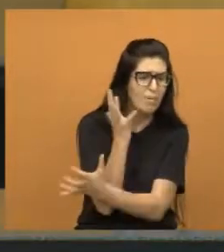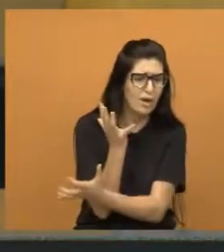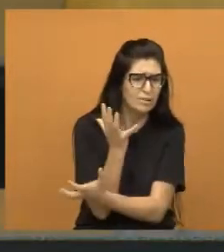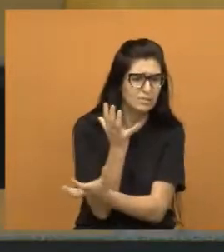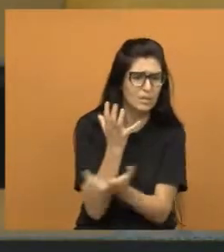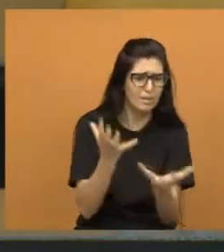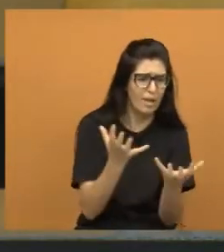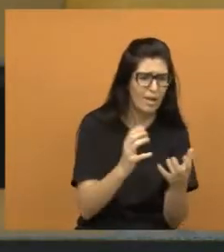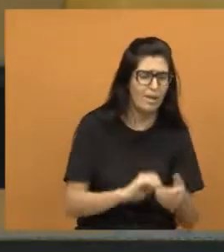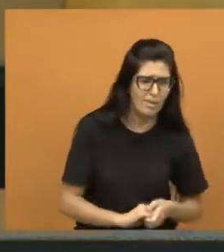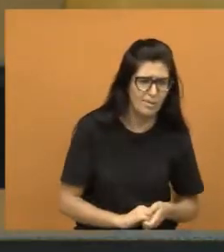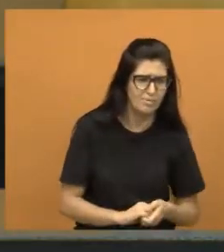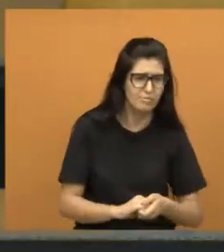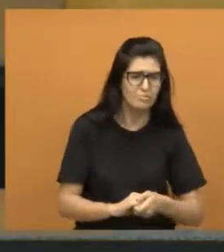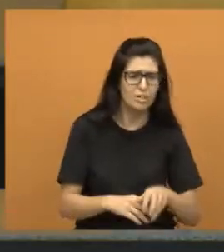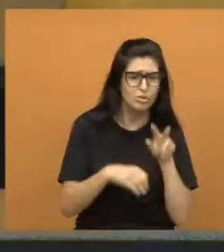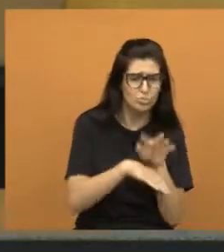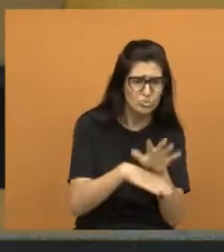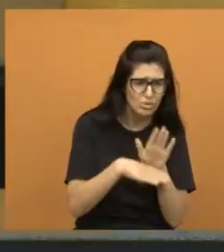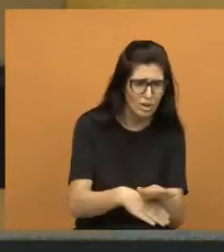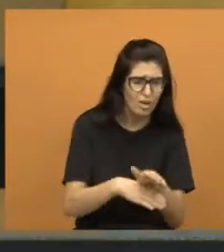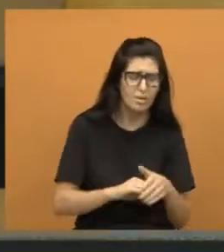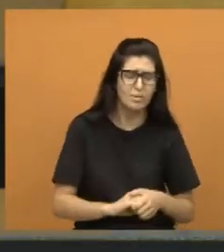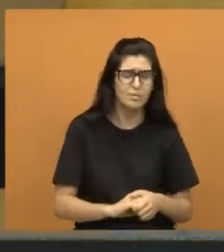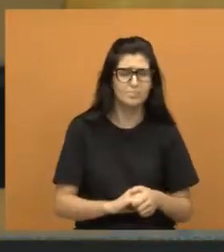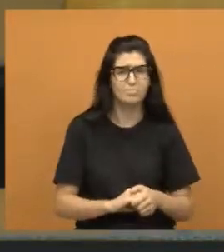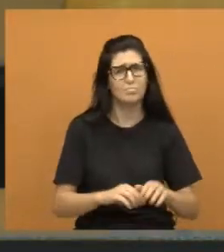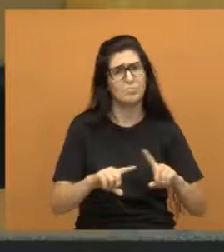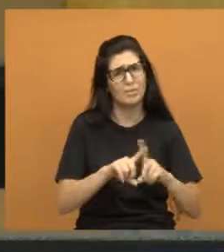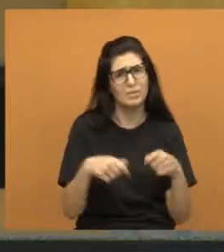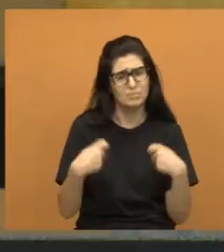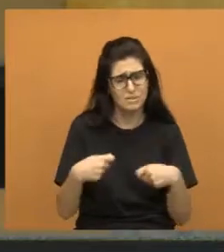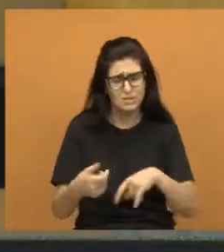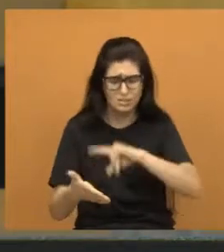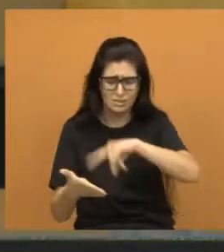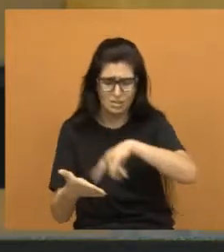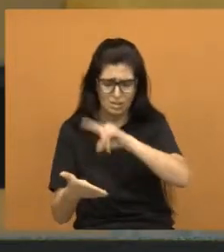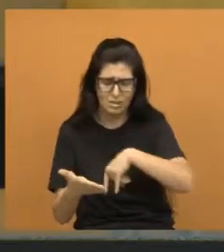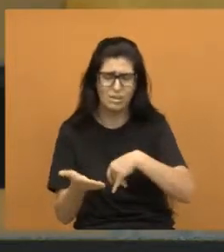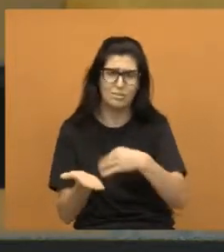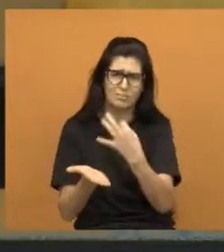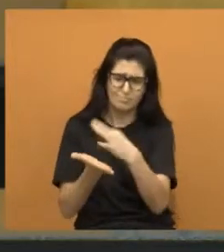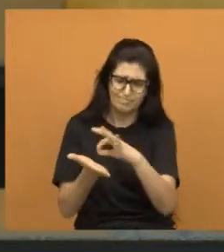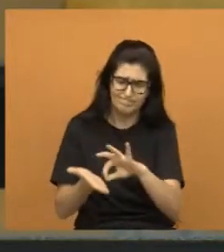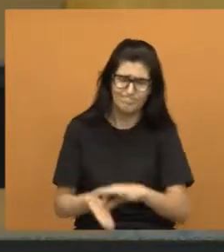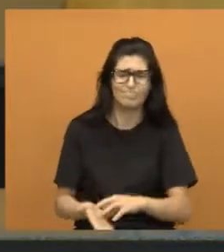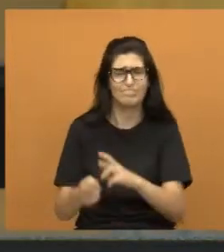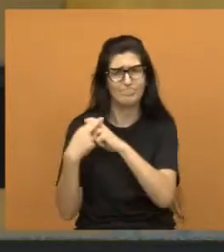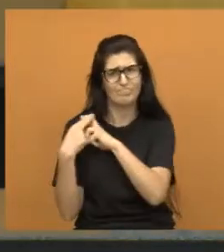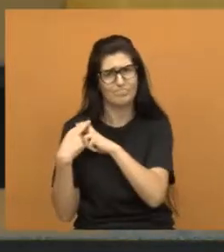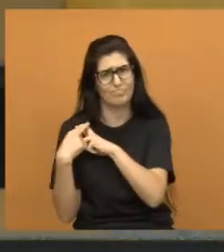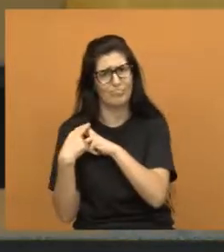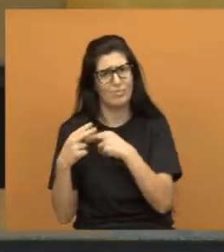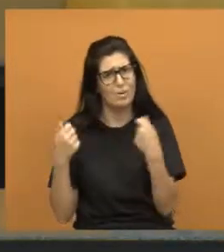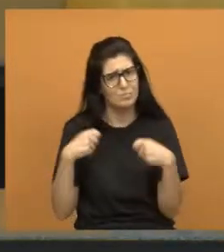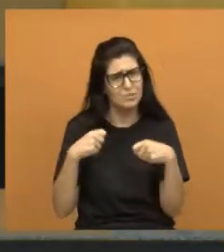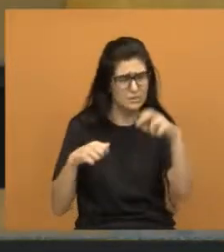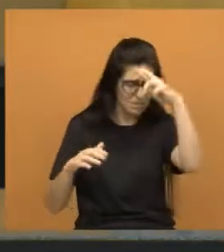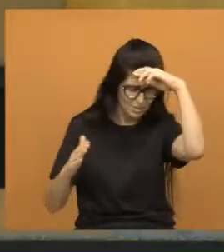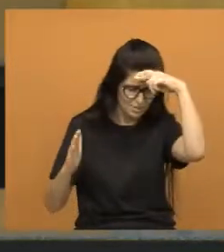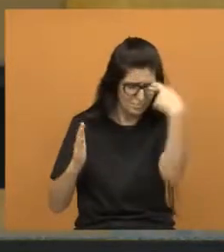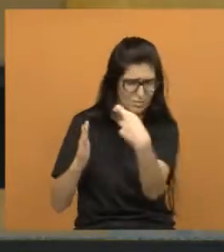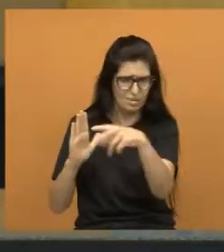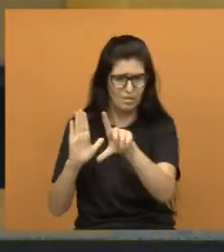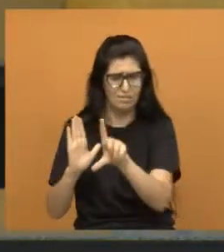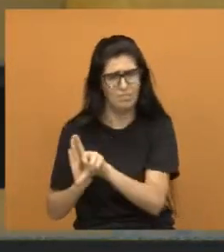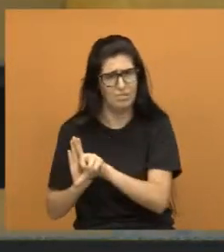pronto. Não, tem uma burocracia. Uma burocracia embasada na lei. E é isso que nós temos que, às vezes, nos atentar. O que,